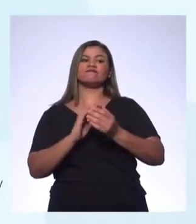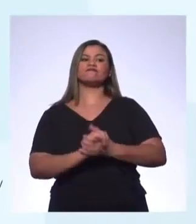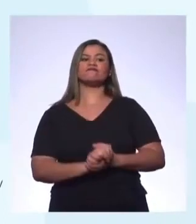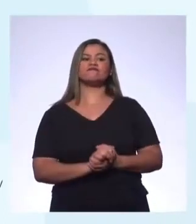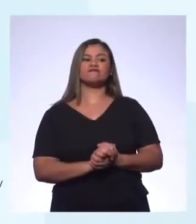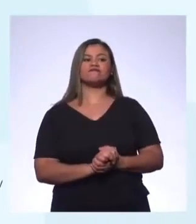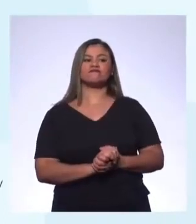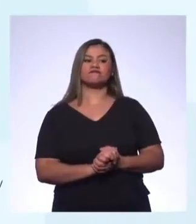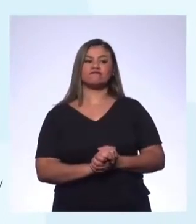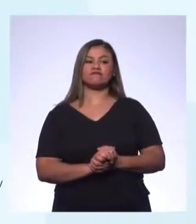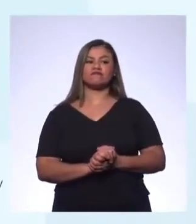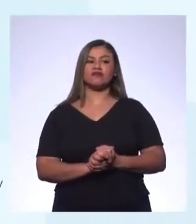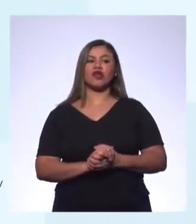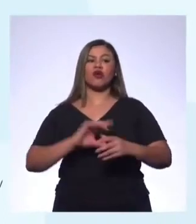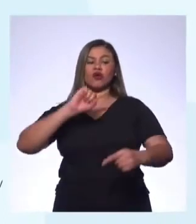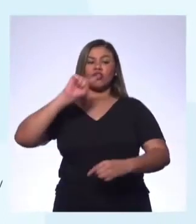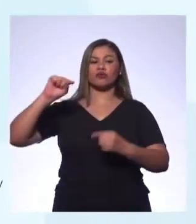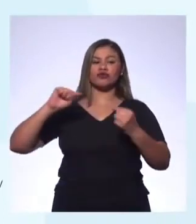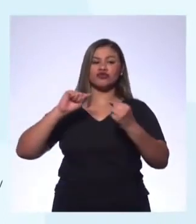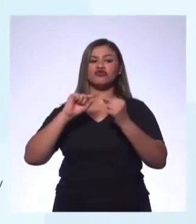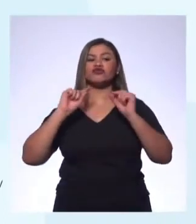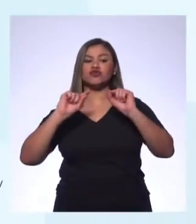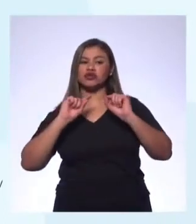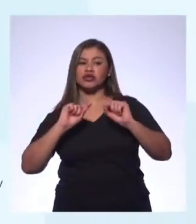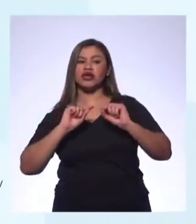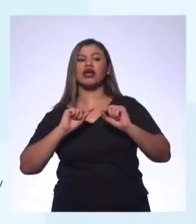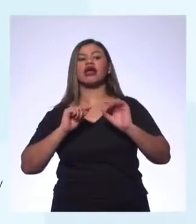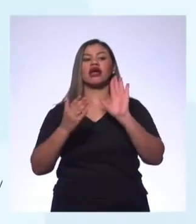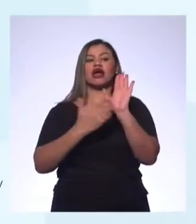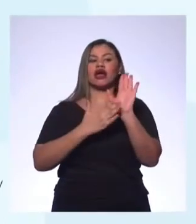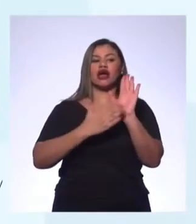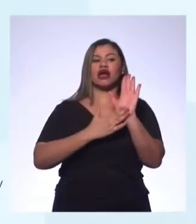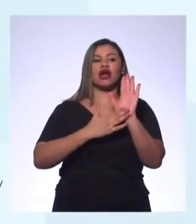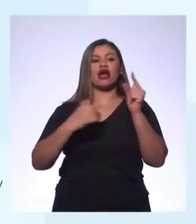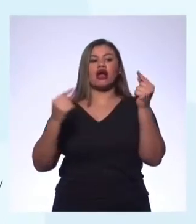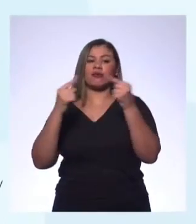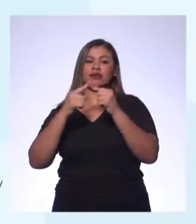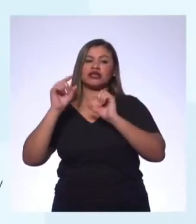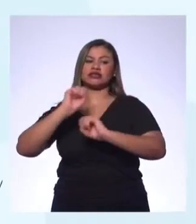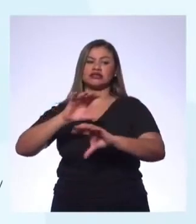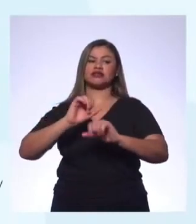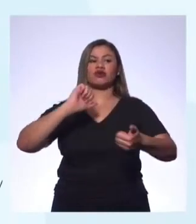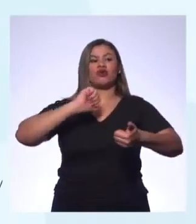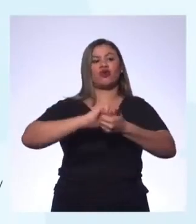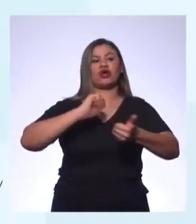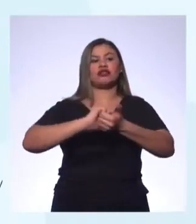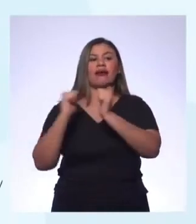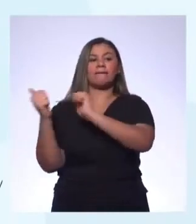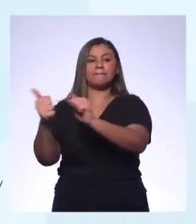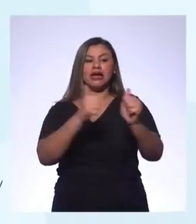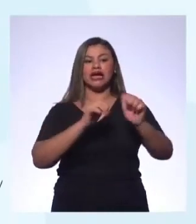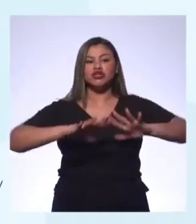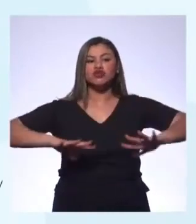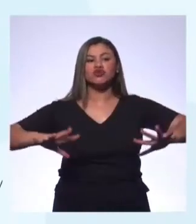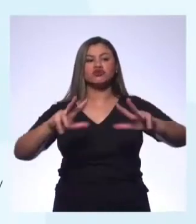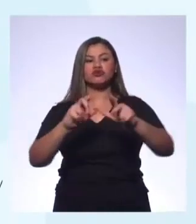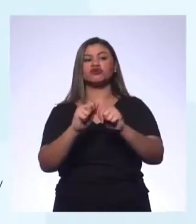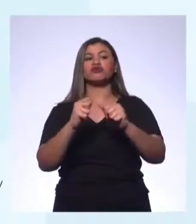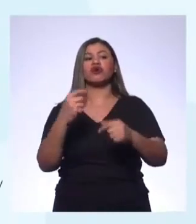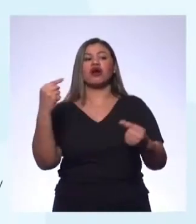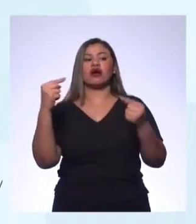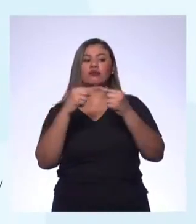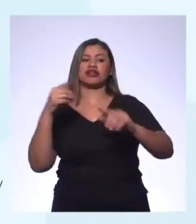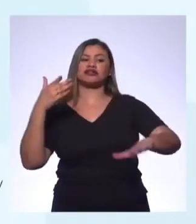da rede de ensino das escolas, com o objetivo de proporcionar uma educação de qualidade para todos, com a garantia